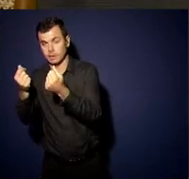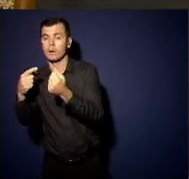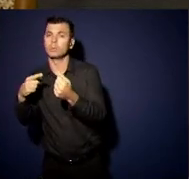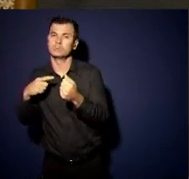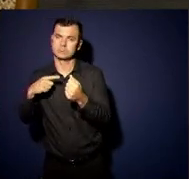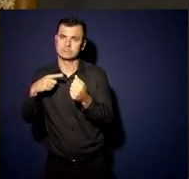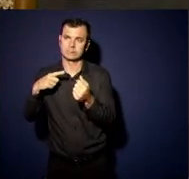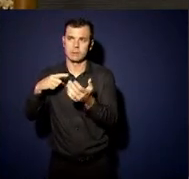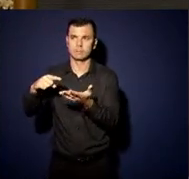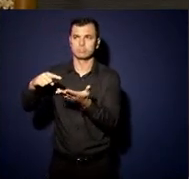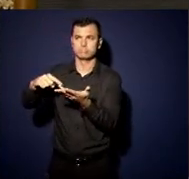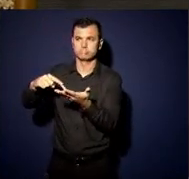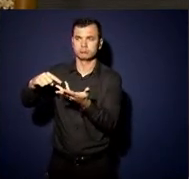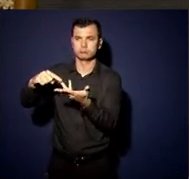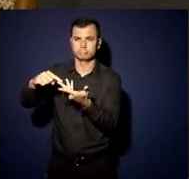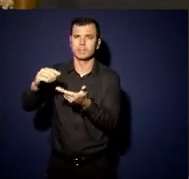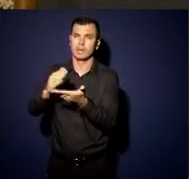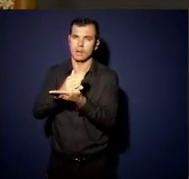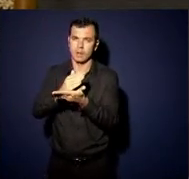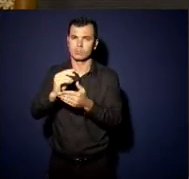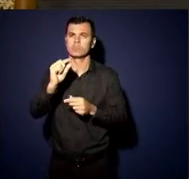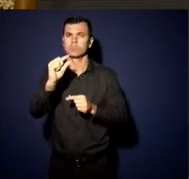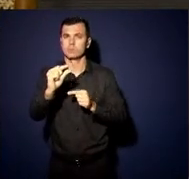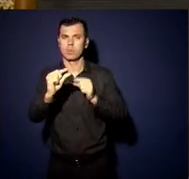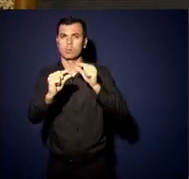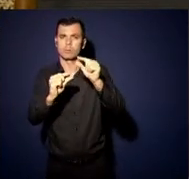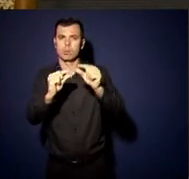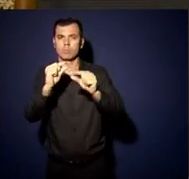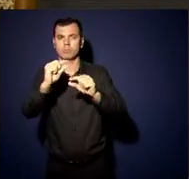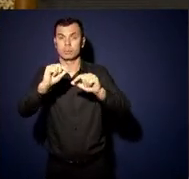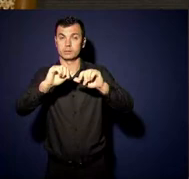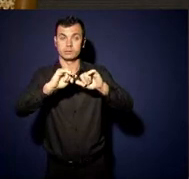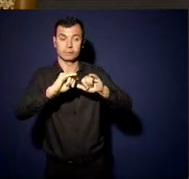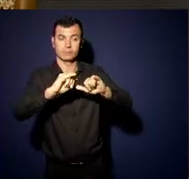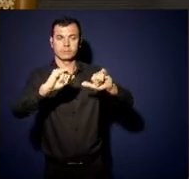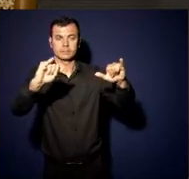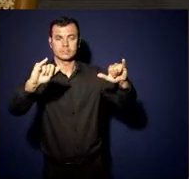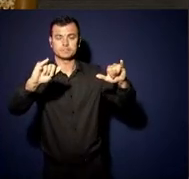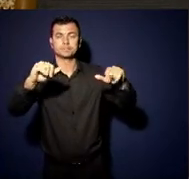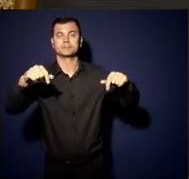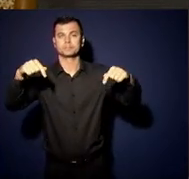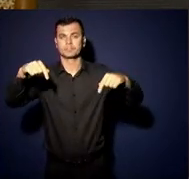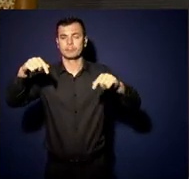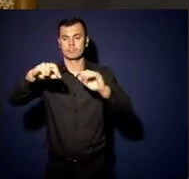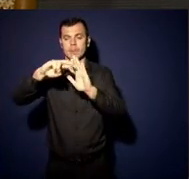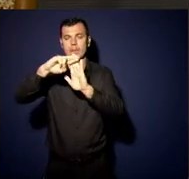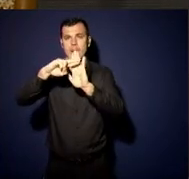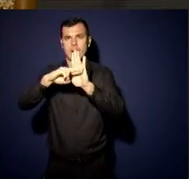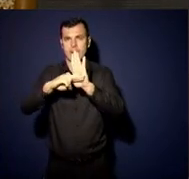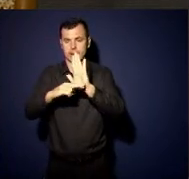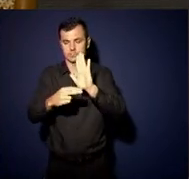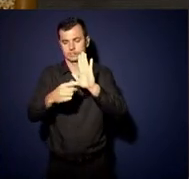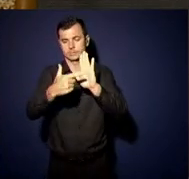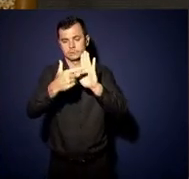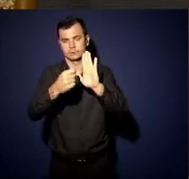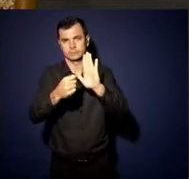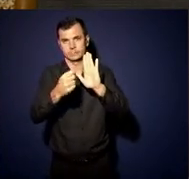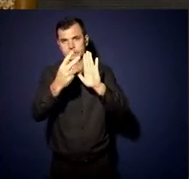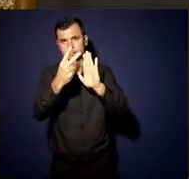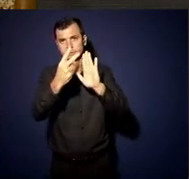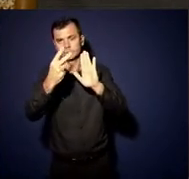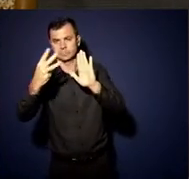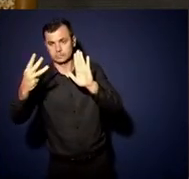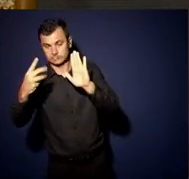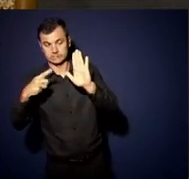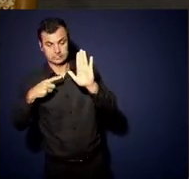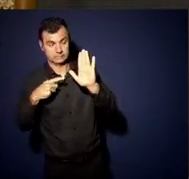a gente vai aos pouquinhos revelar que eu diria para vocês é que na agenda regulatória de 2023 a gente tem uma regra que